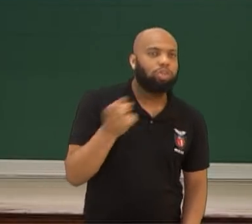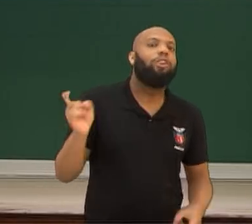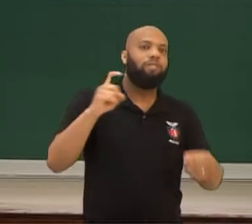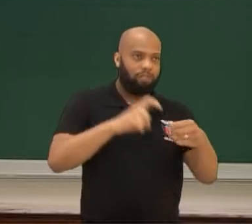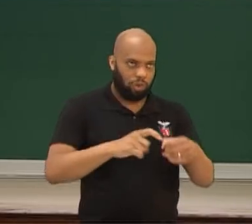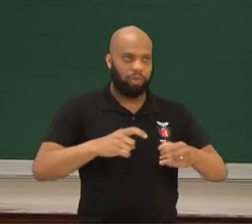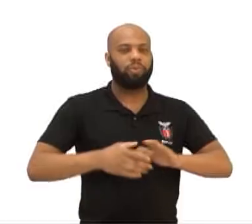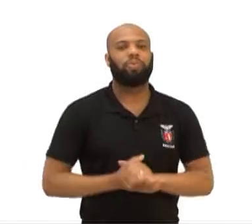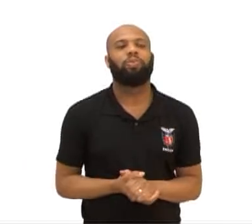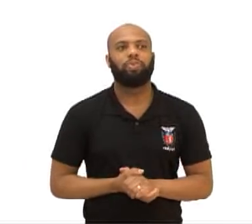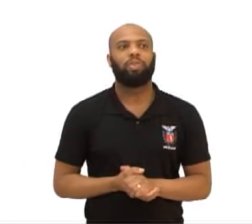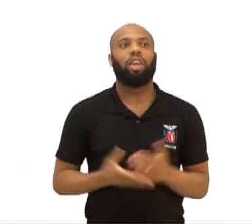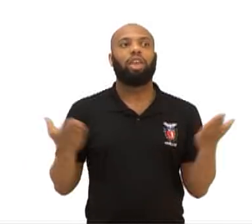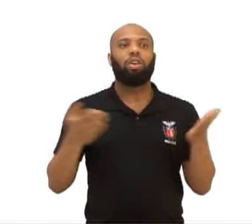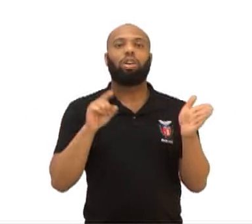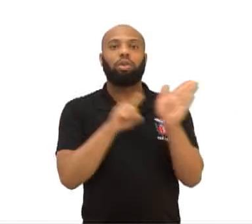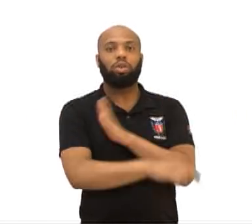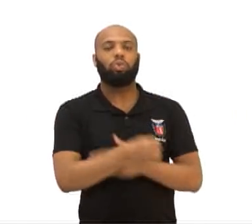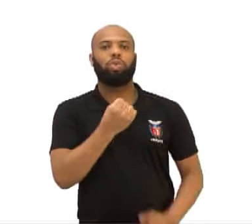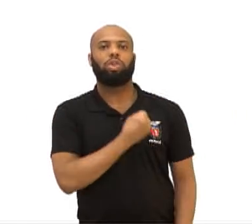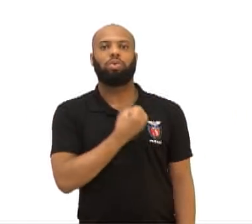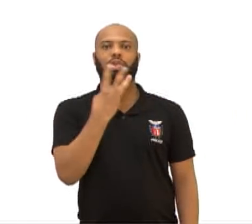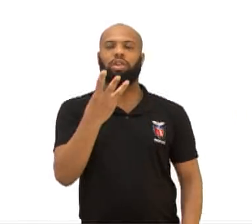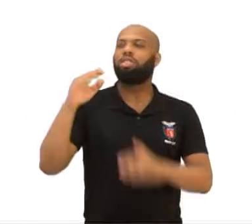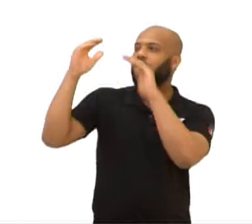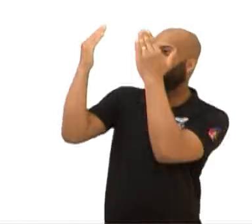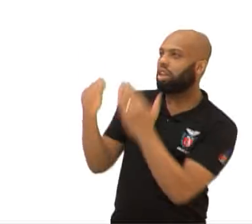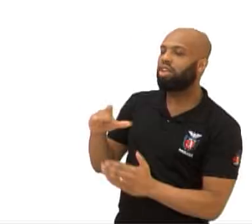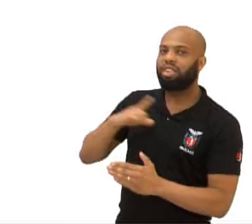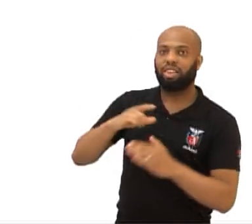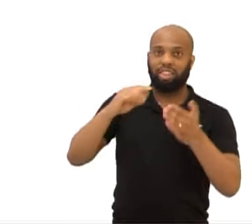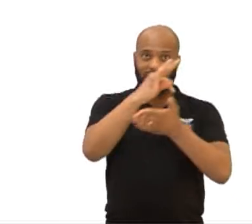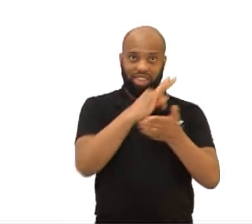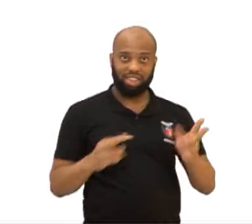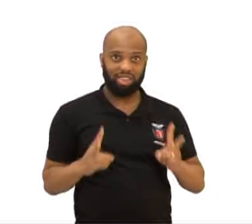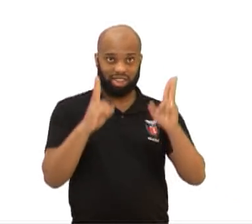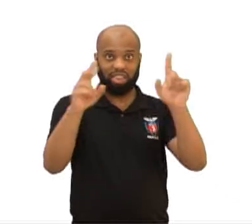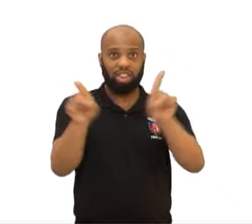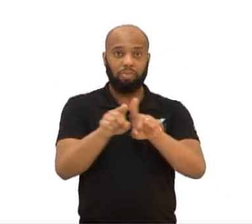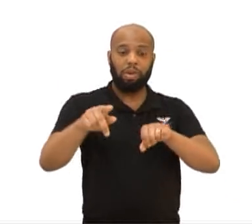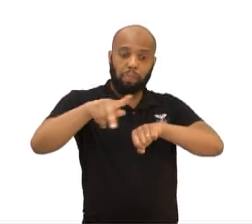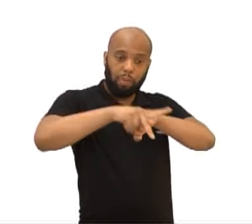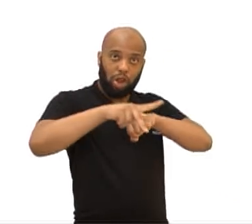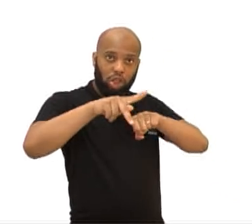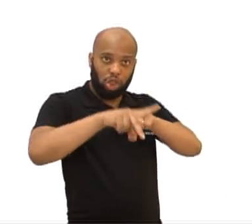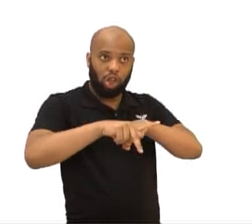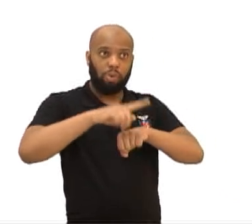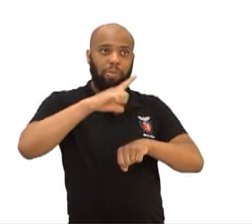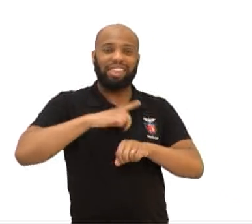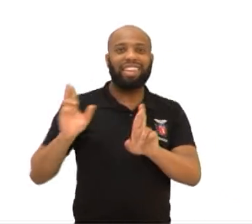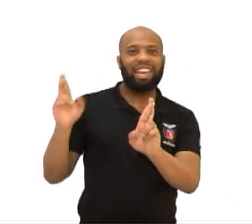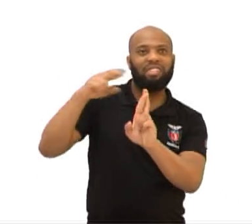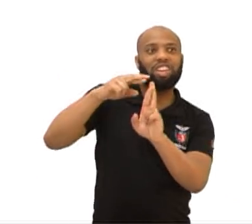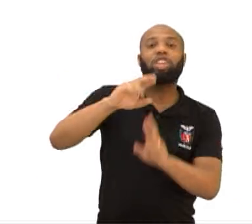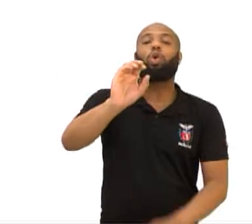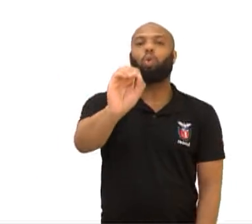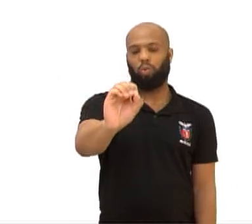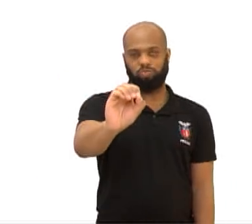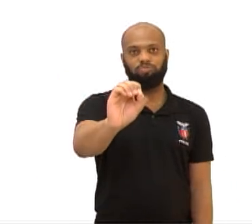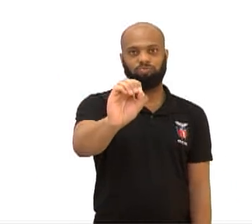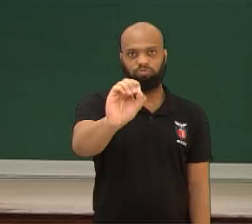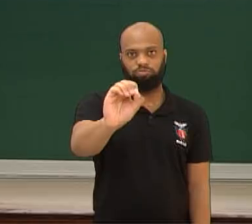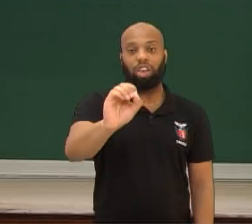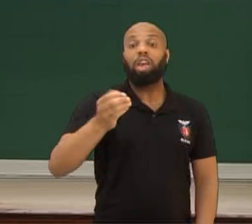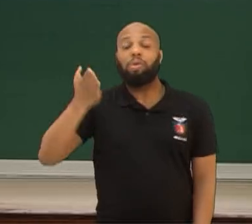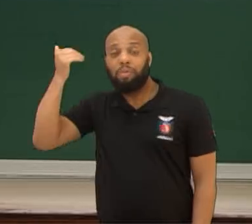né? Exercício 3. Analise o fragmento e a presença do pronome oblíquo referencial o. Então,